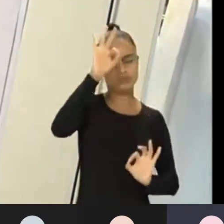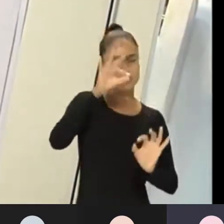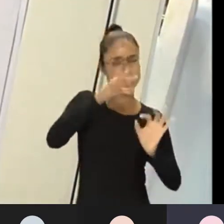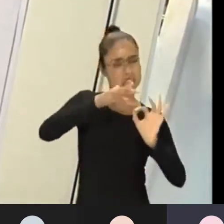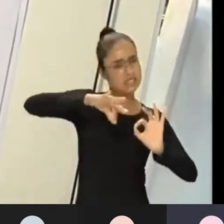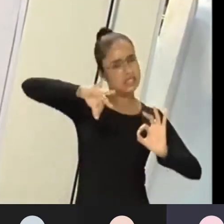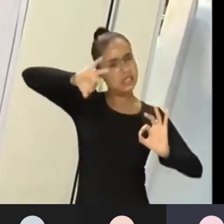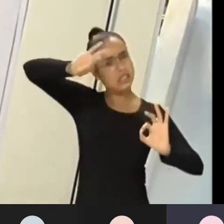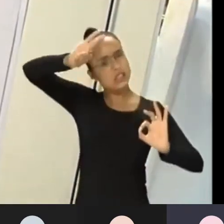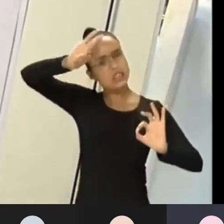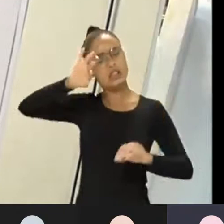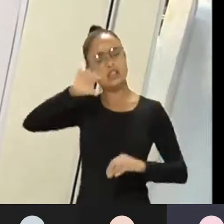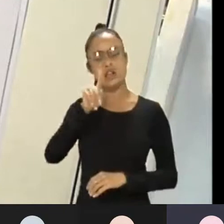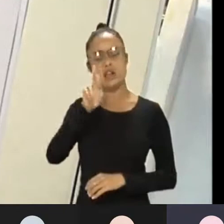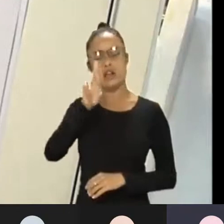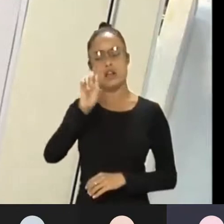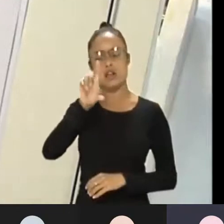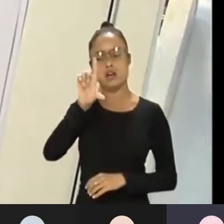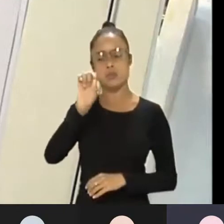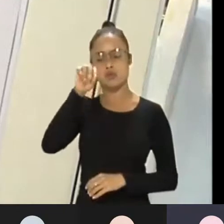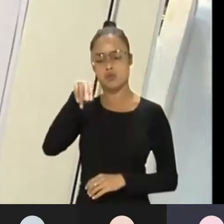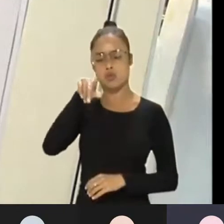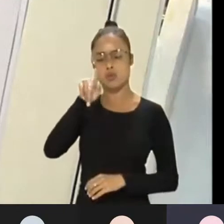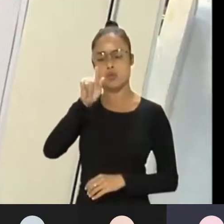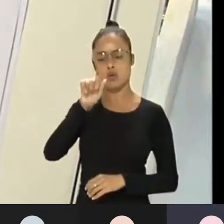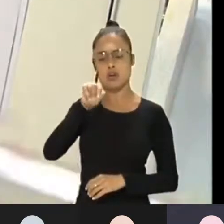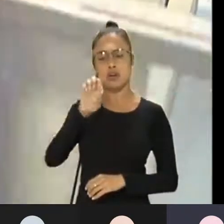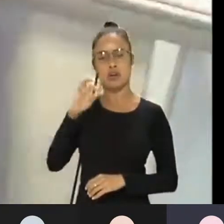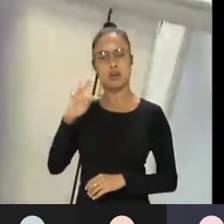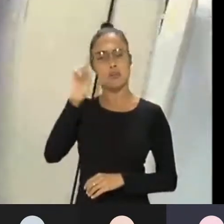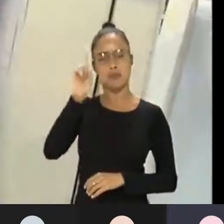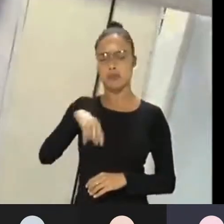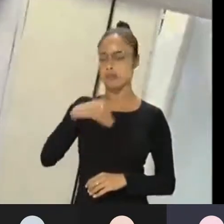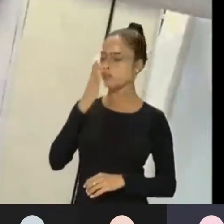prolongamento com a medida da vista lateral esquerda.